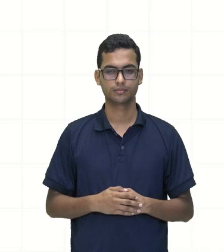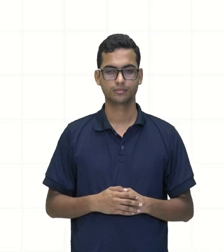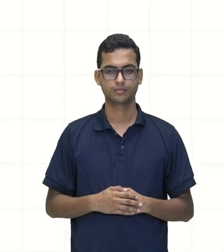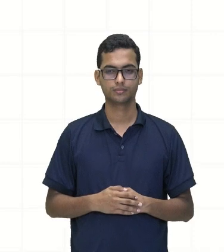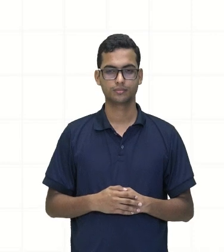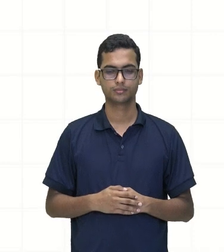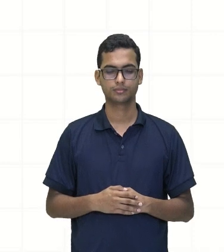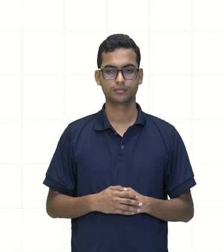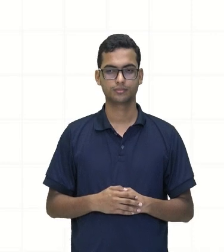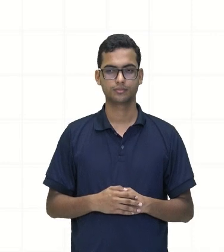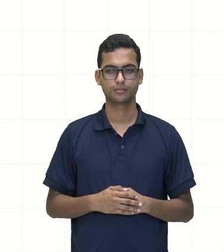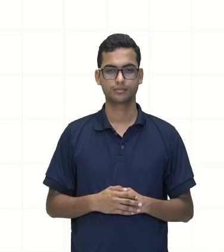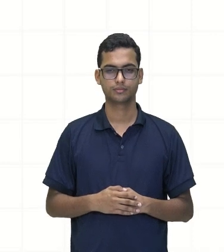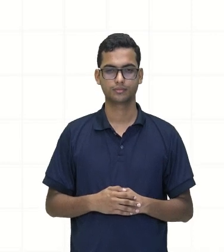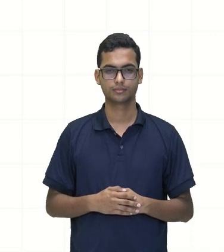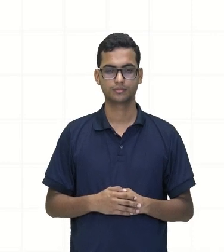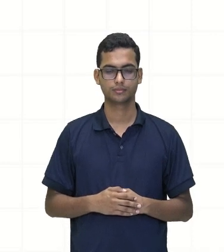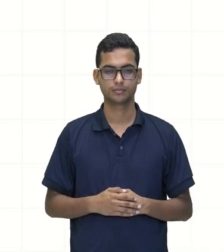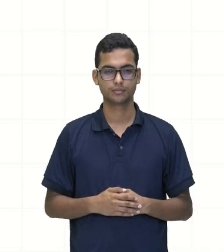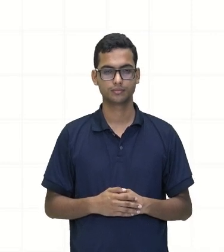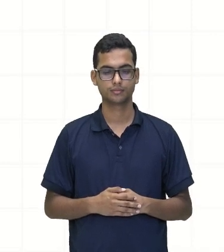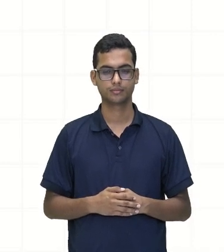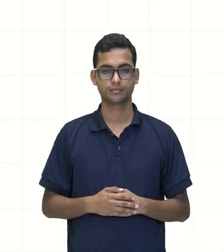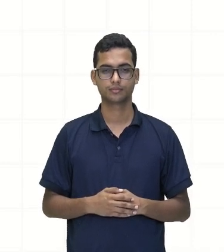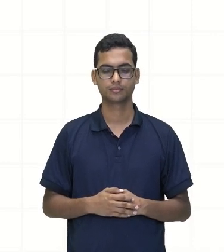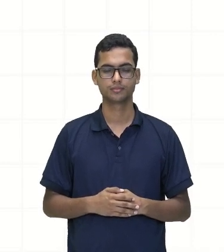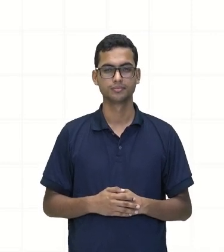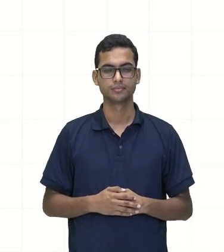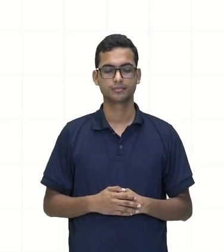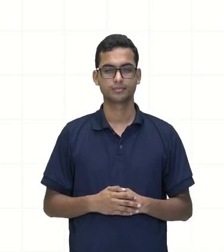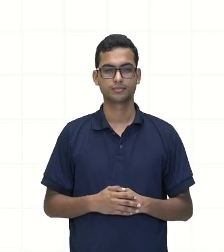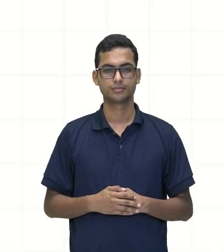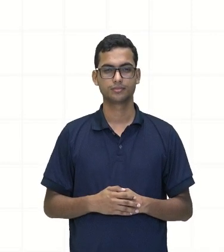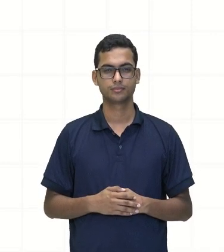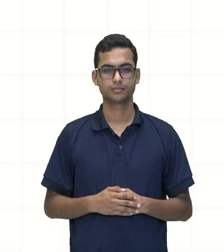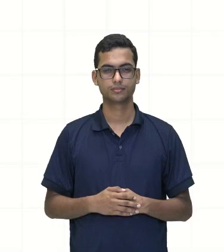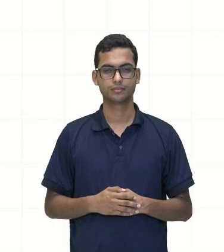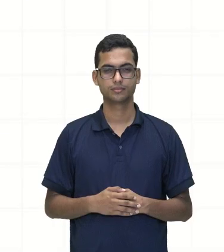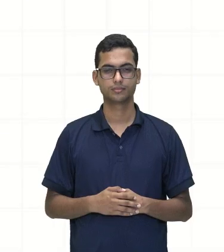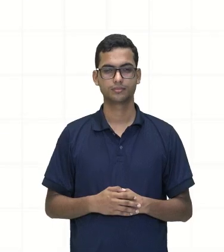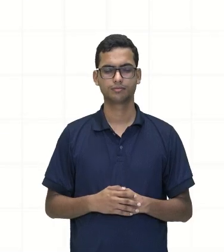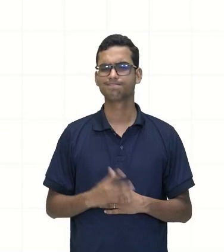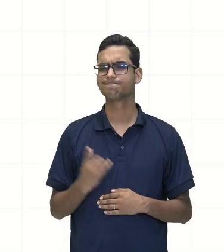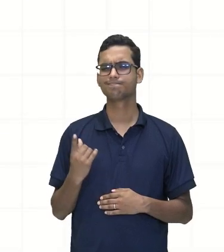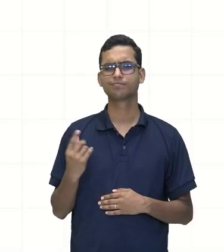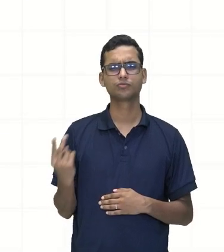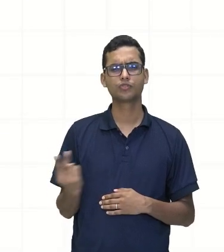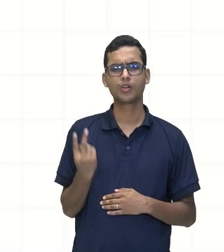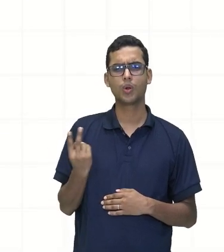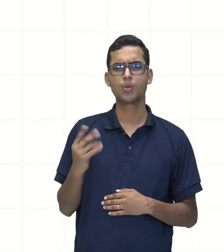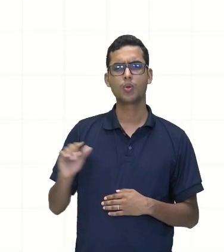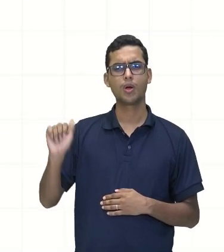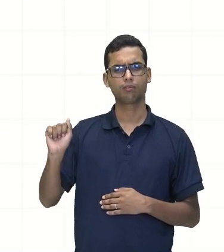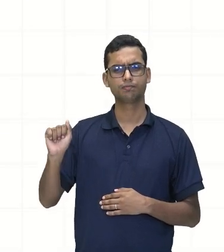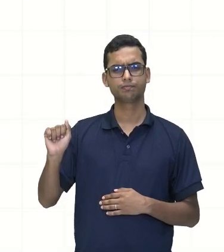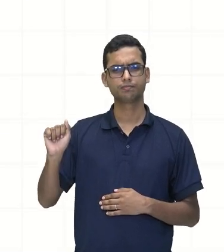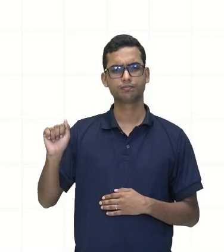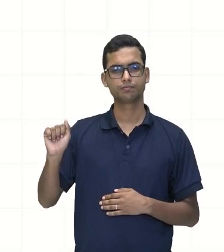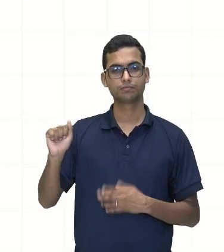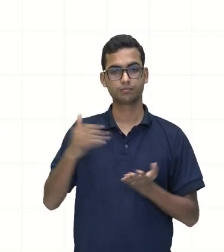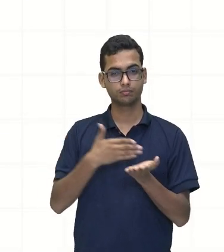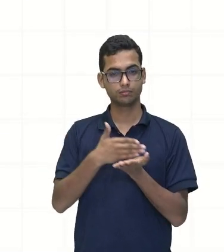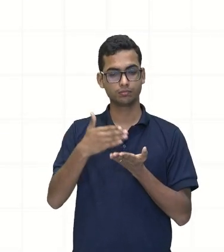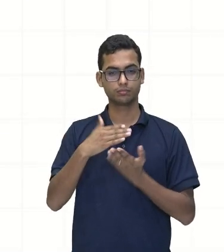Então, vamos lá. Basta a gente saber, ó. Só que, quanto equivale o A? Vai começar o A com